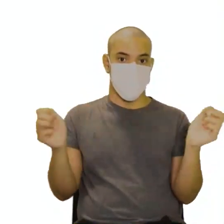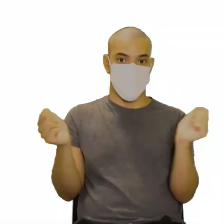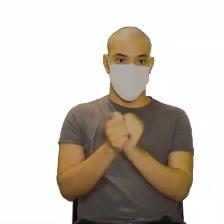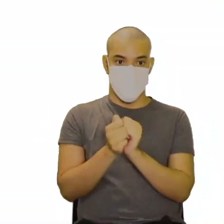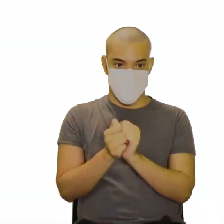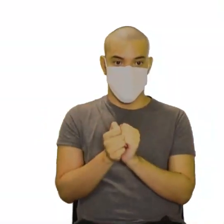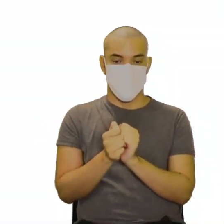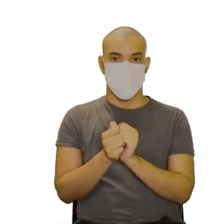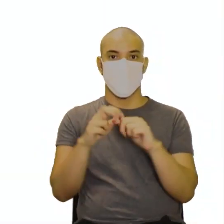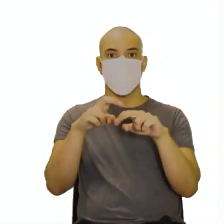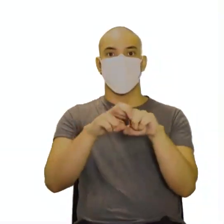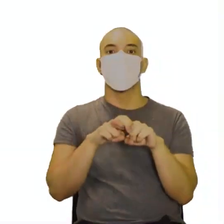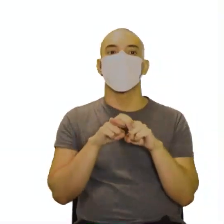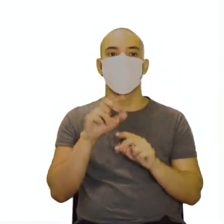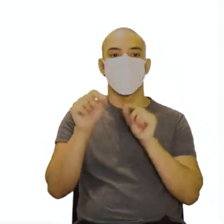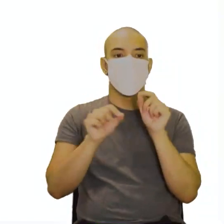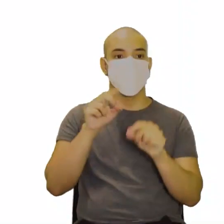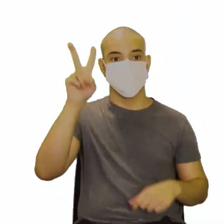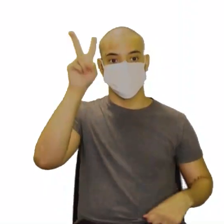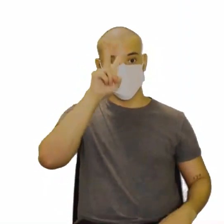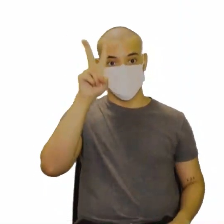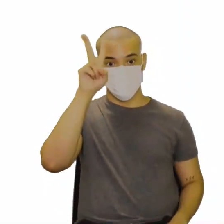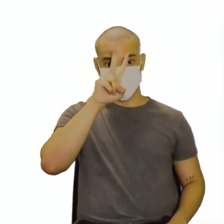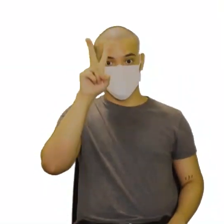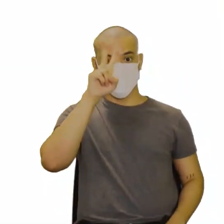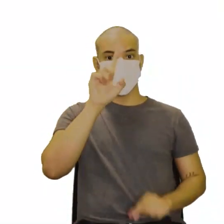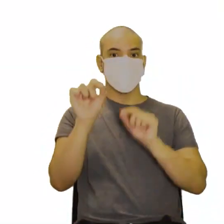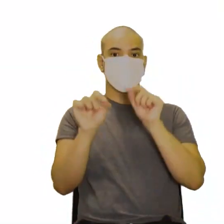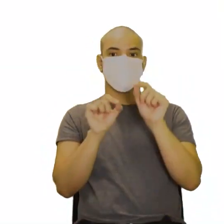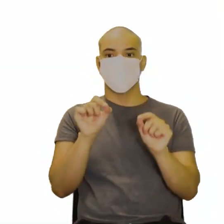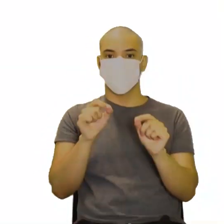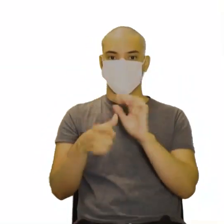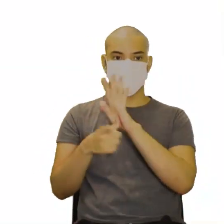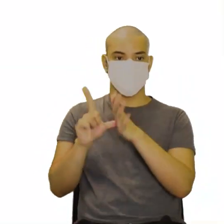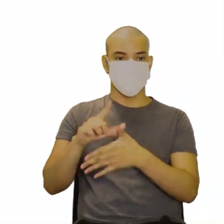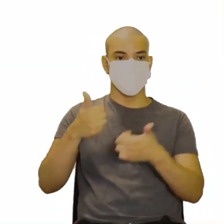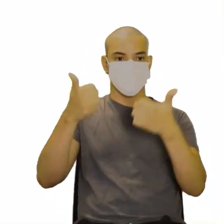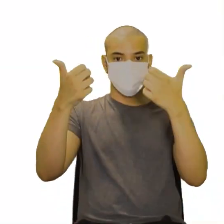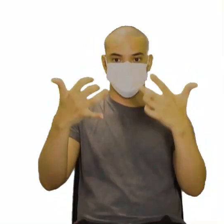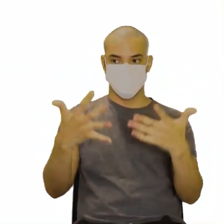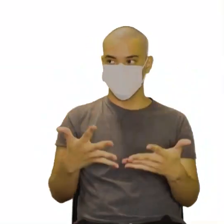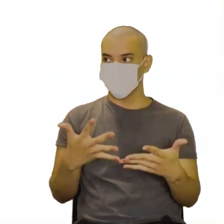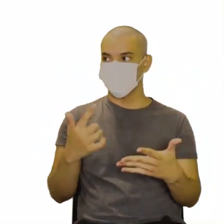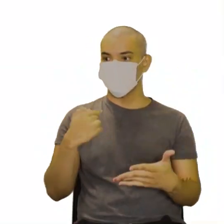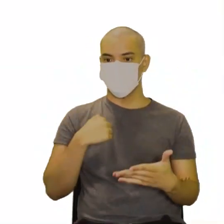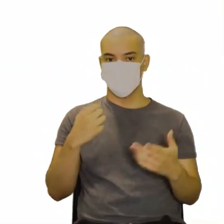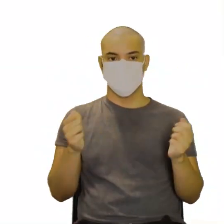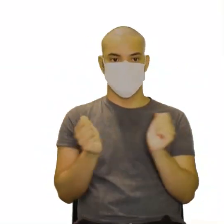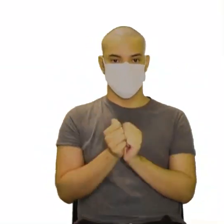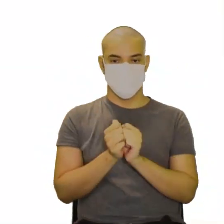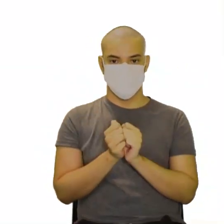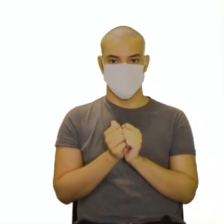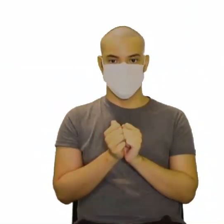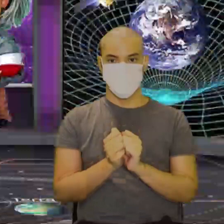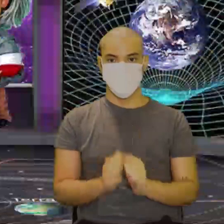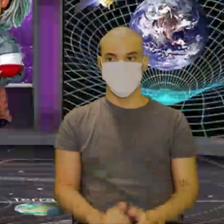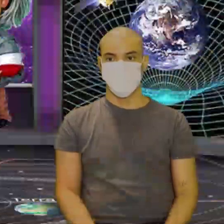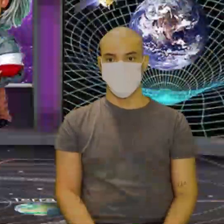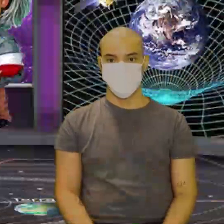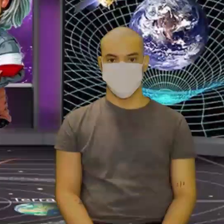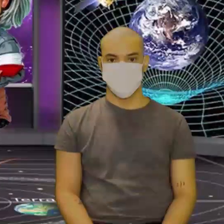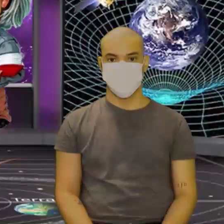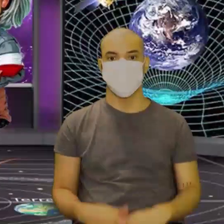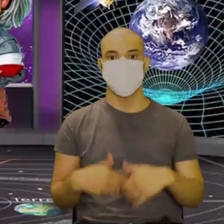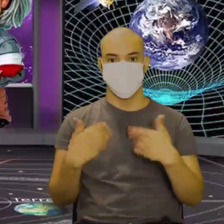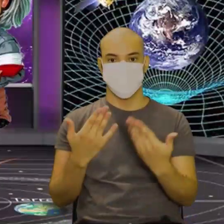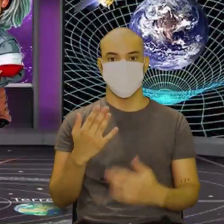conjunto. Então, vamos lembrar. Lembra que eu falei para vocês? Quando a gente tá, vem aqui comigo, pessoal. Quando a